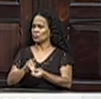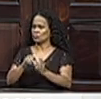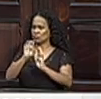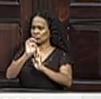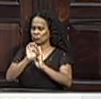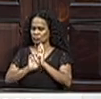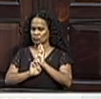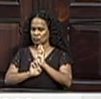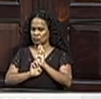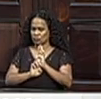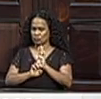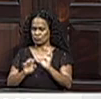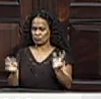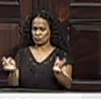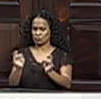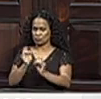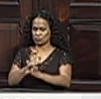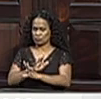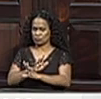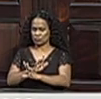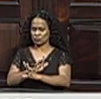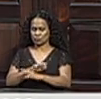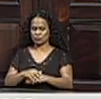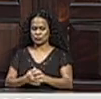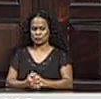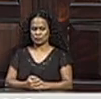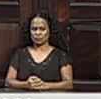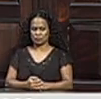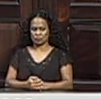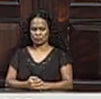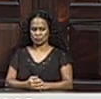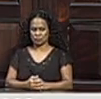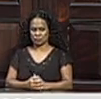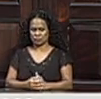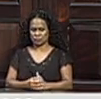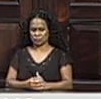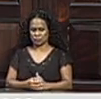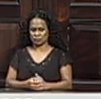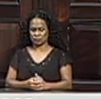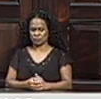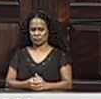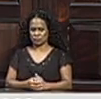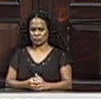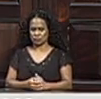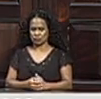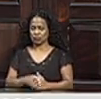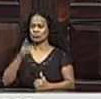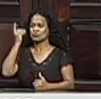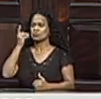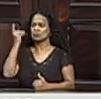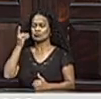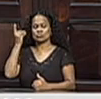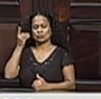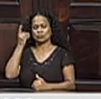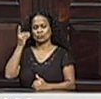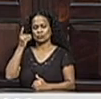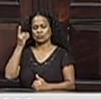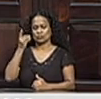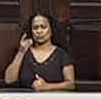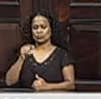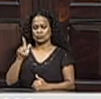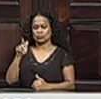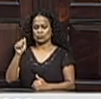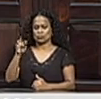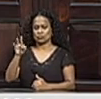emendas, concluindo pelo substitutivo. Senhor Conforme presidente. forma final, deputado. Deputado Gustavo. Deputado